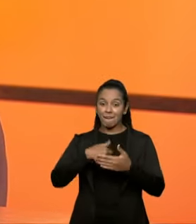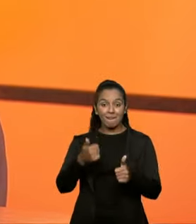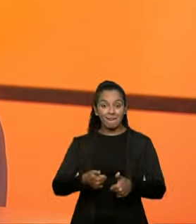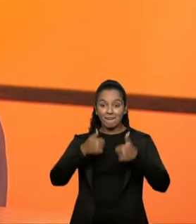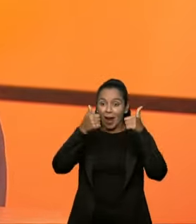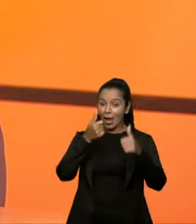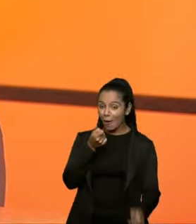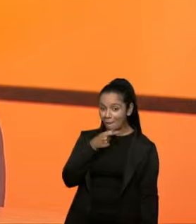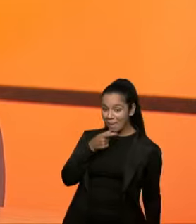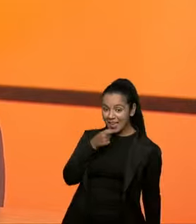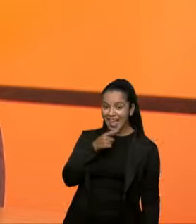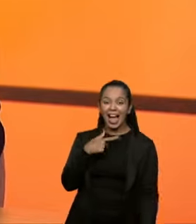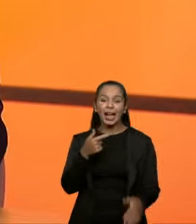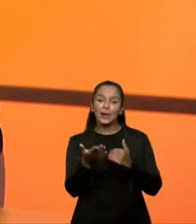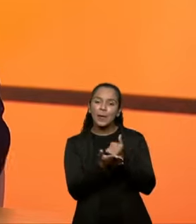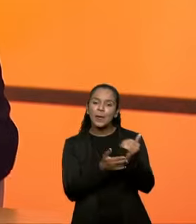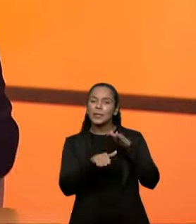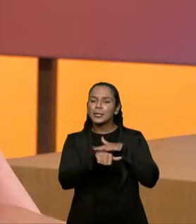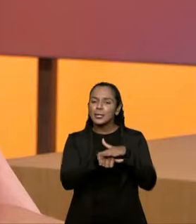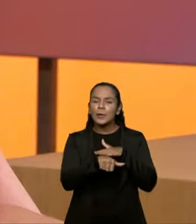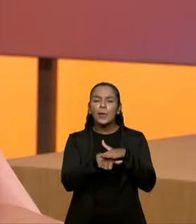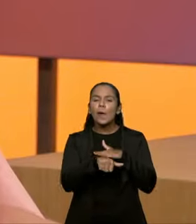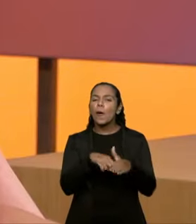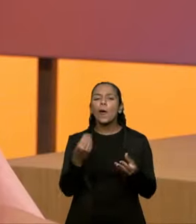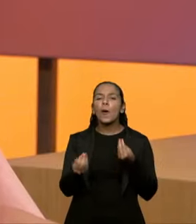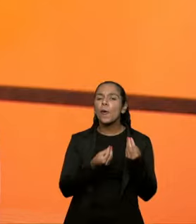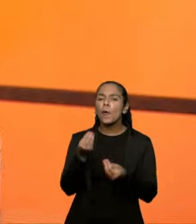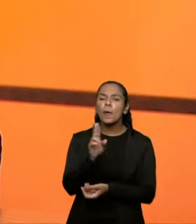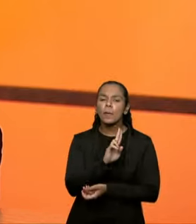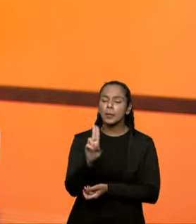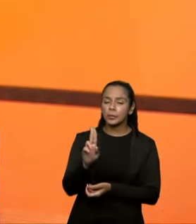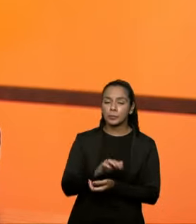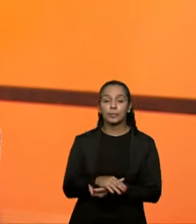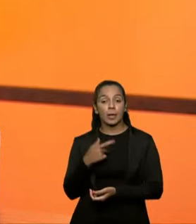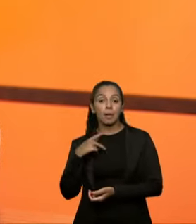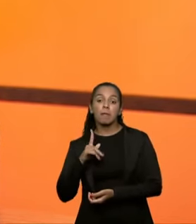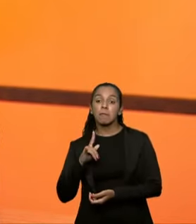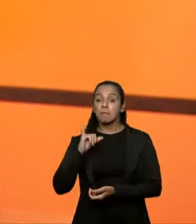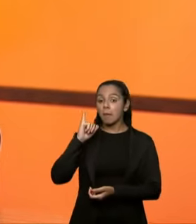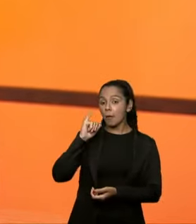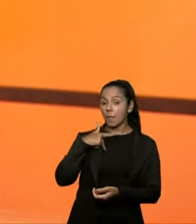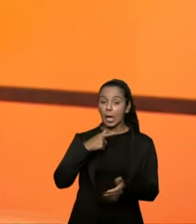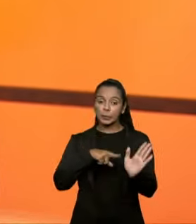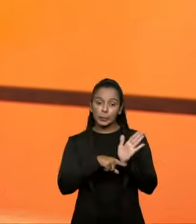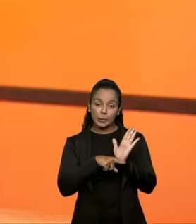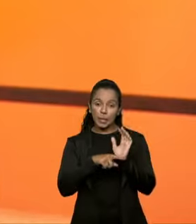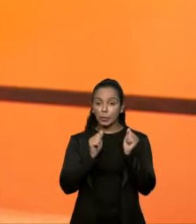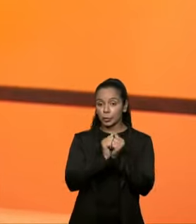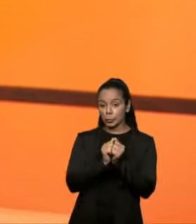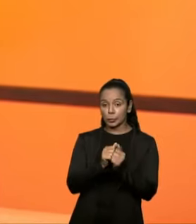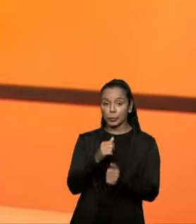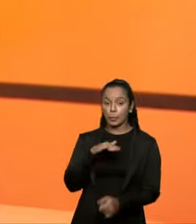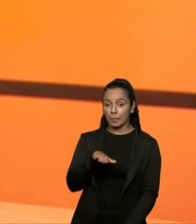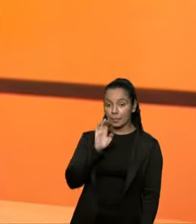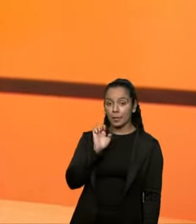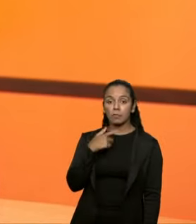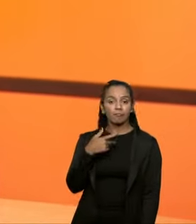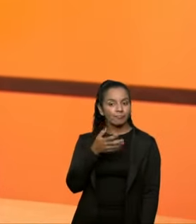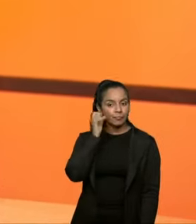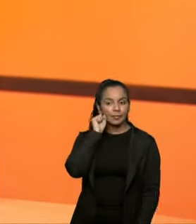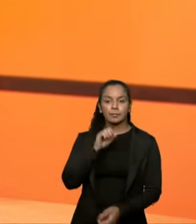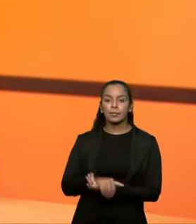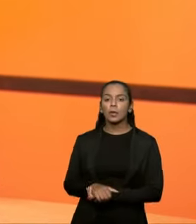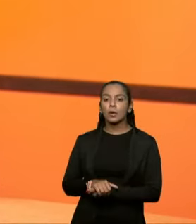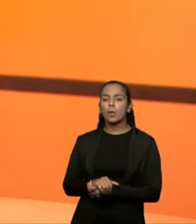piada. Aí a gente começou a conversar e a gente chegou a... Como seria esse nome? Meu pai tinha ido ao cinema, foi, né, com a minha mãe, e eu vi o seguinte diálogo no filme. What's